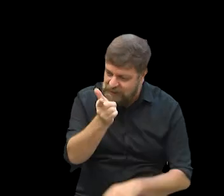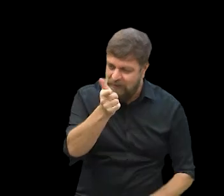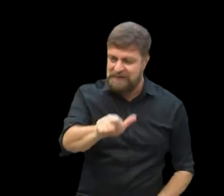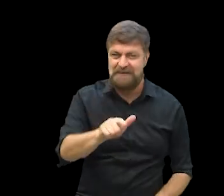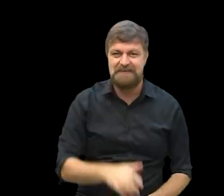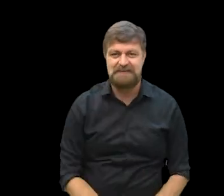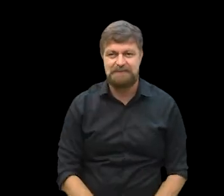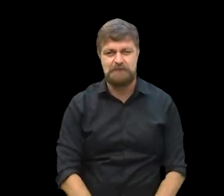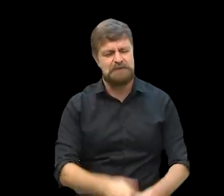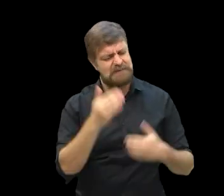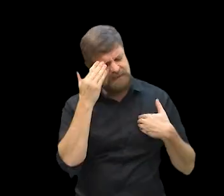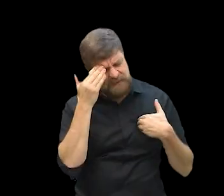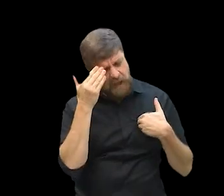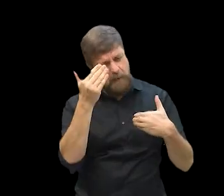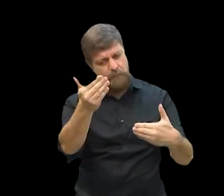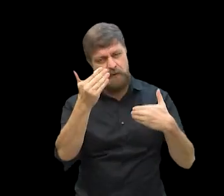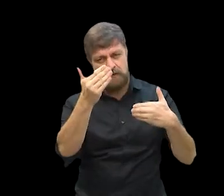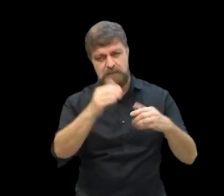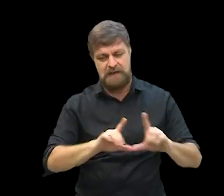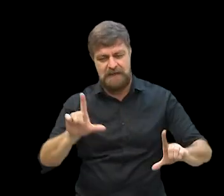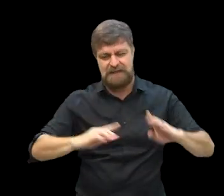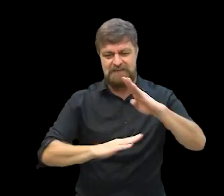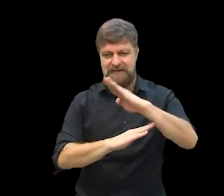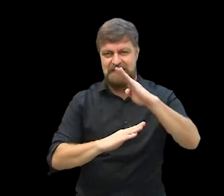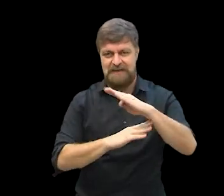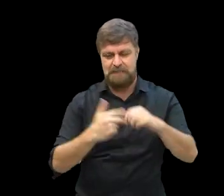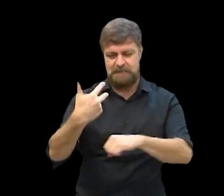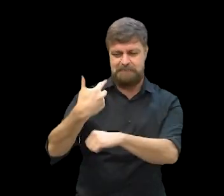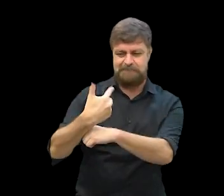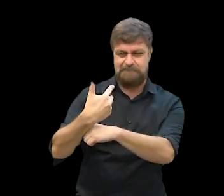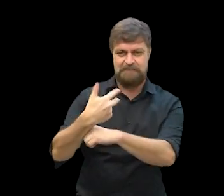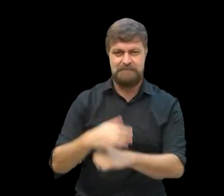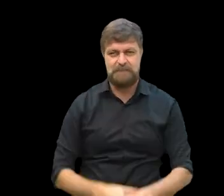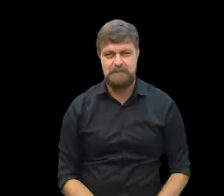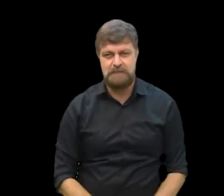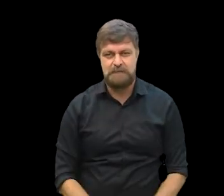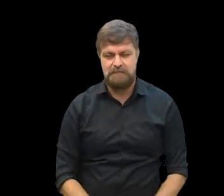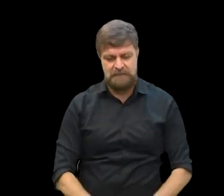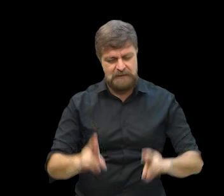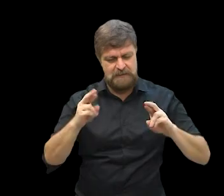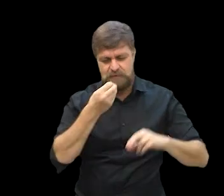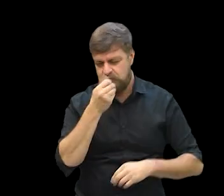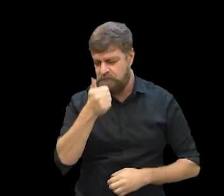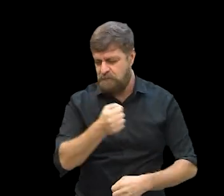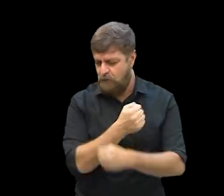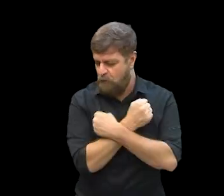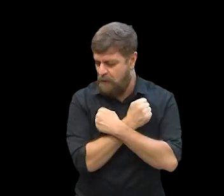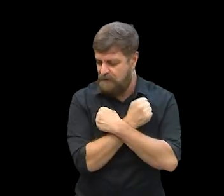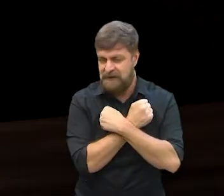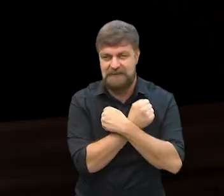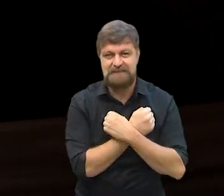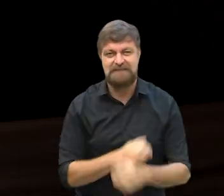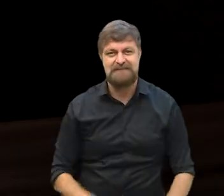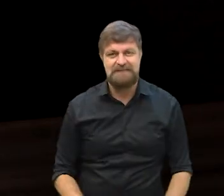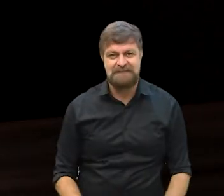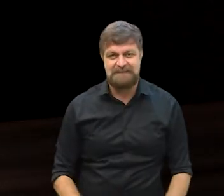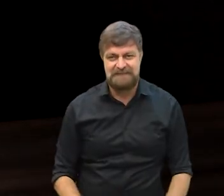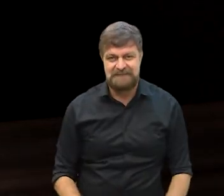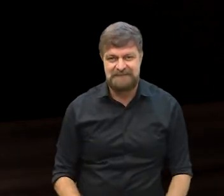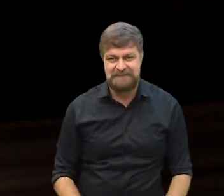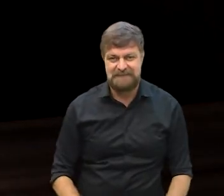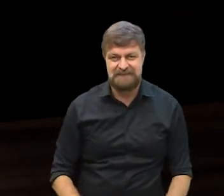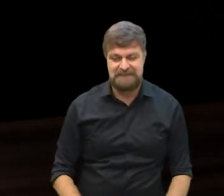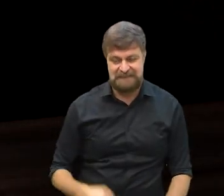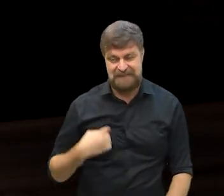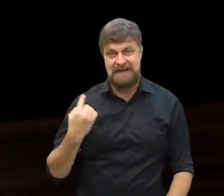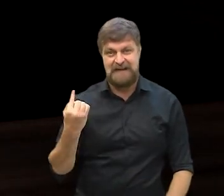próxima oportunidade. Muito obrigado, Mirna, TV Câmara, e tudo de bom para vocês. Um forte abraço. Outro, então,